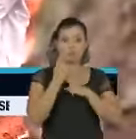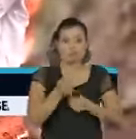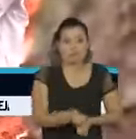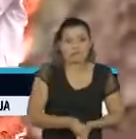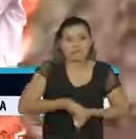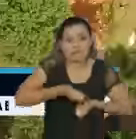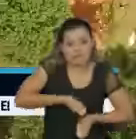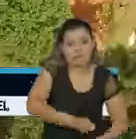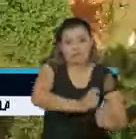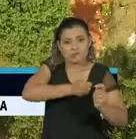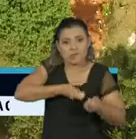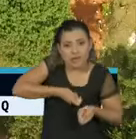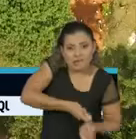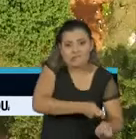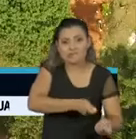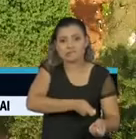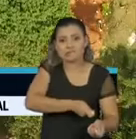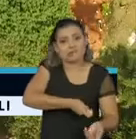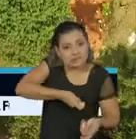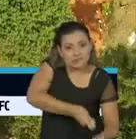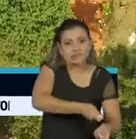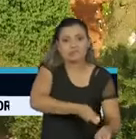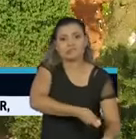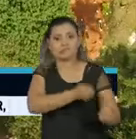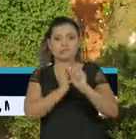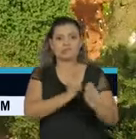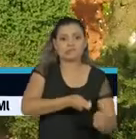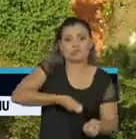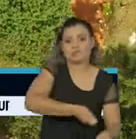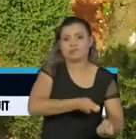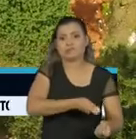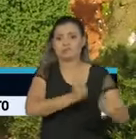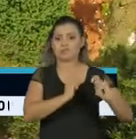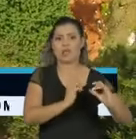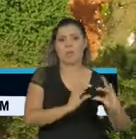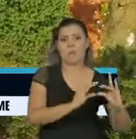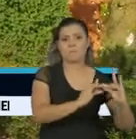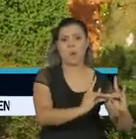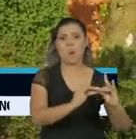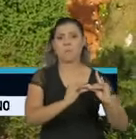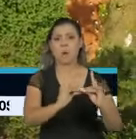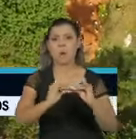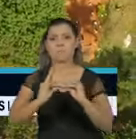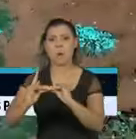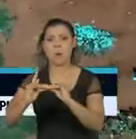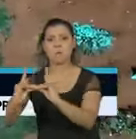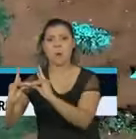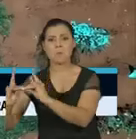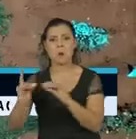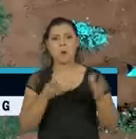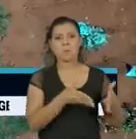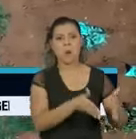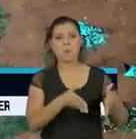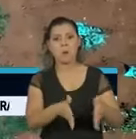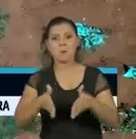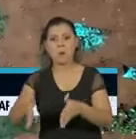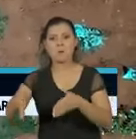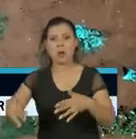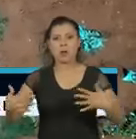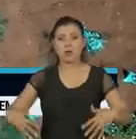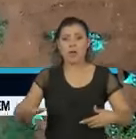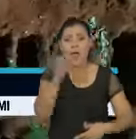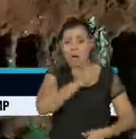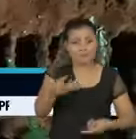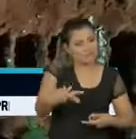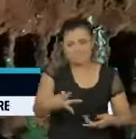nos últimos dias. Covas, dezenas delas enfileiradas, uma ao lado da outra. Enterros feitos às